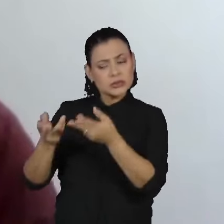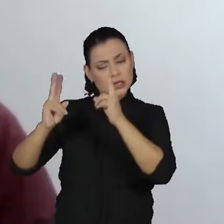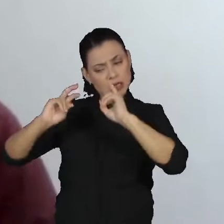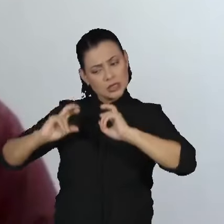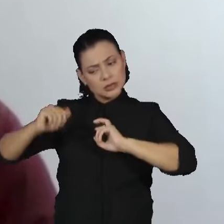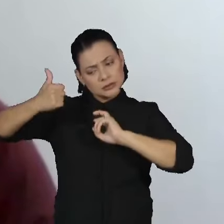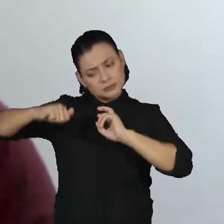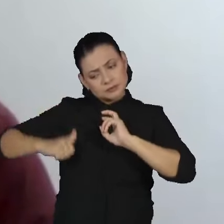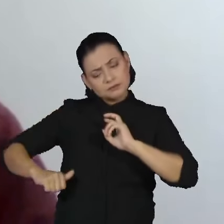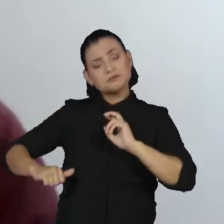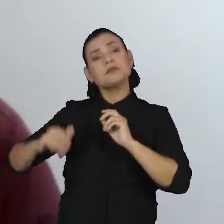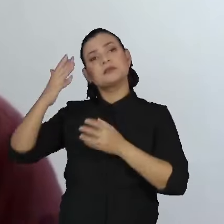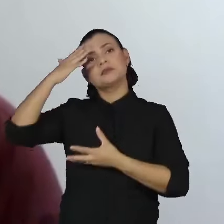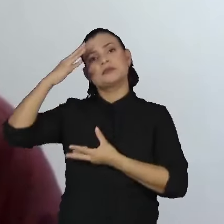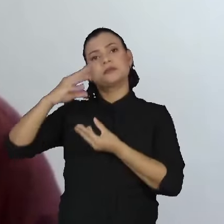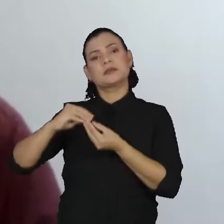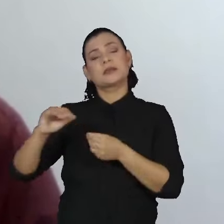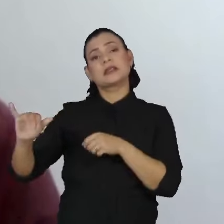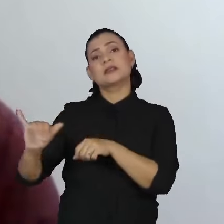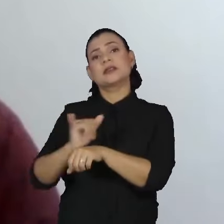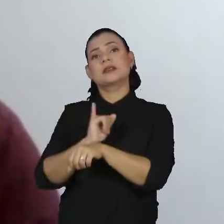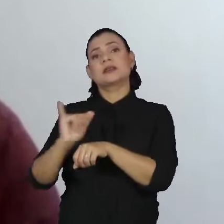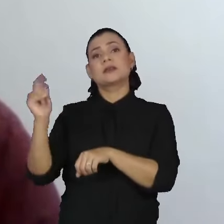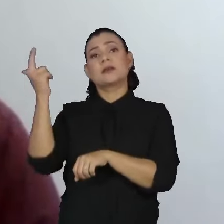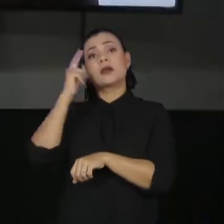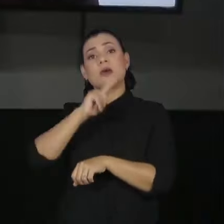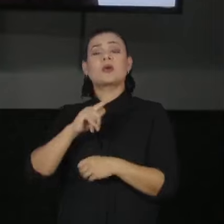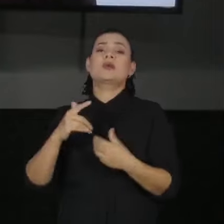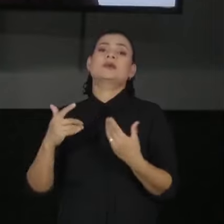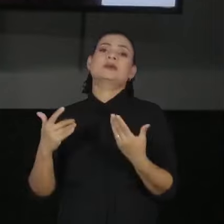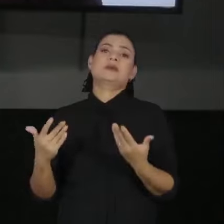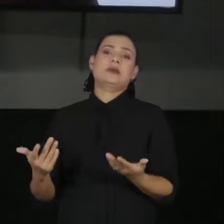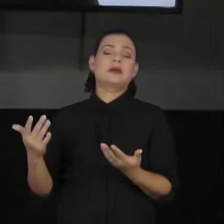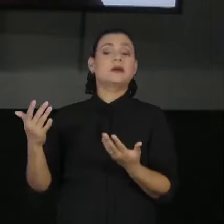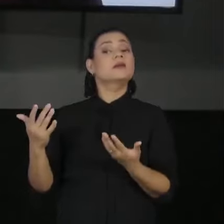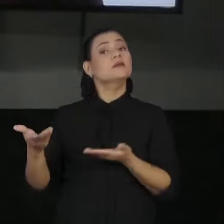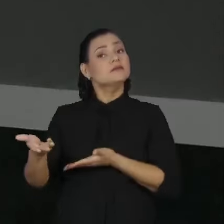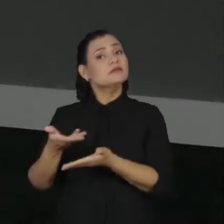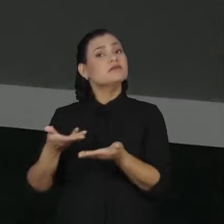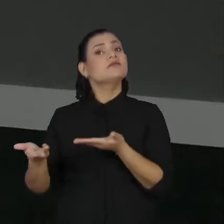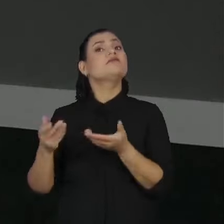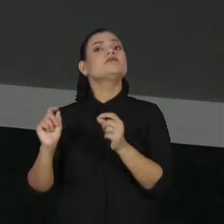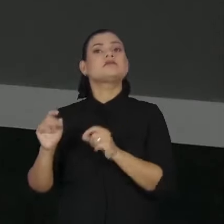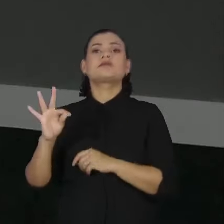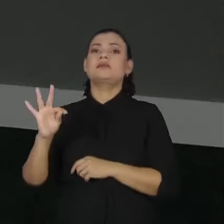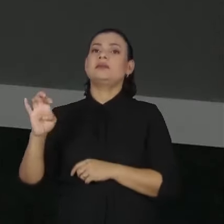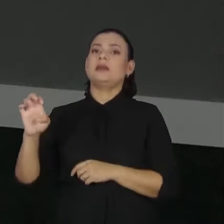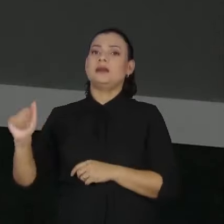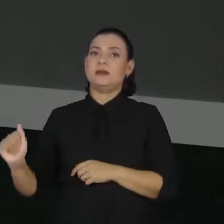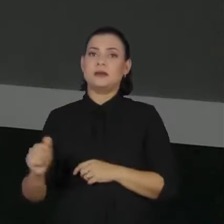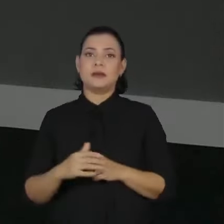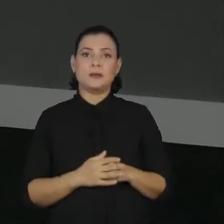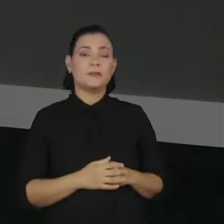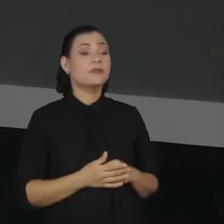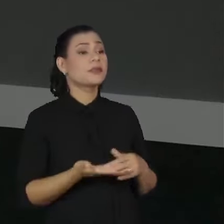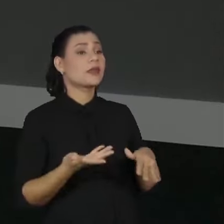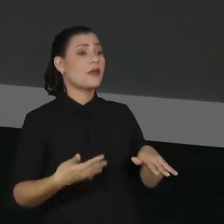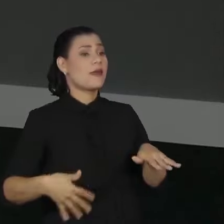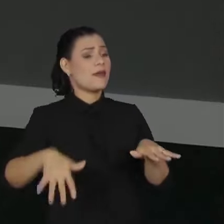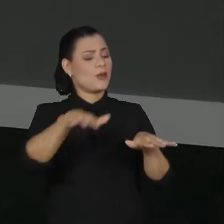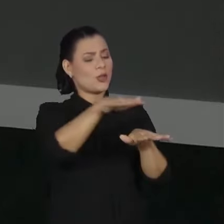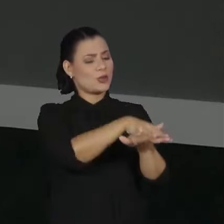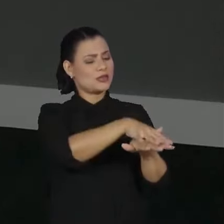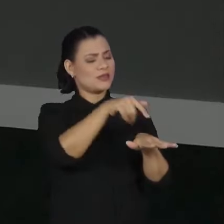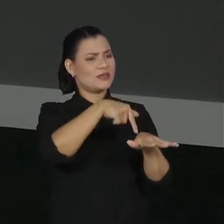pensarmos em uma estratégia para lidar da melhor forma possível com essa questão do TEA. E a palavra inclusão, ela